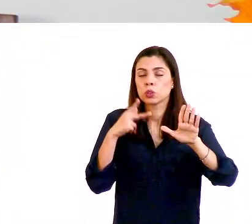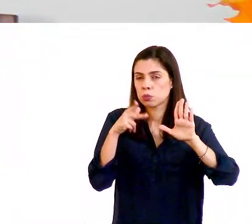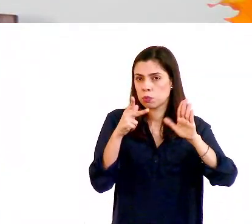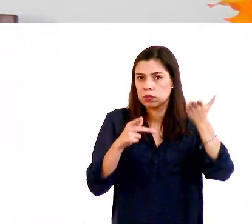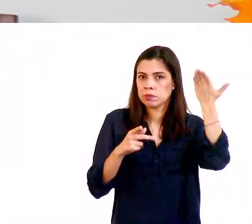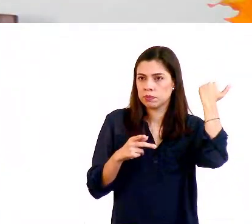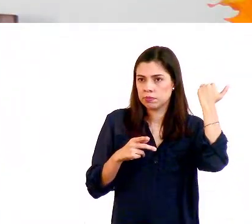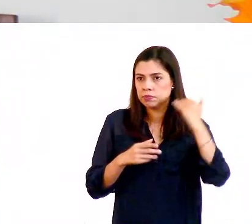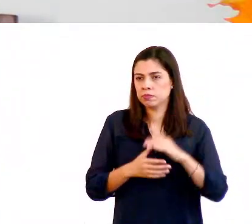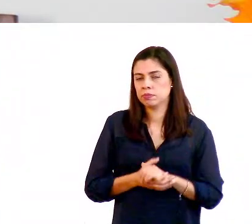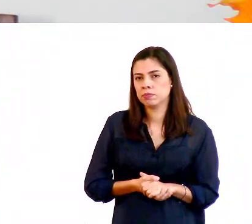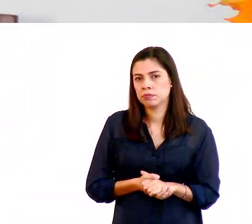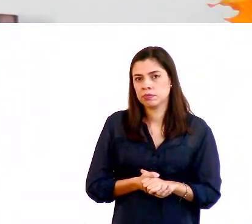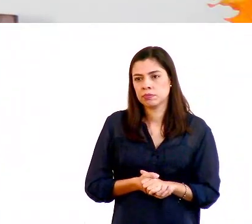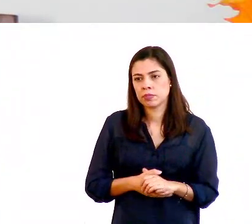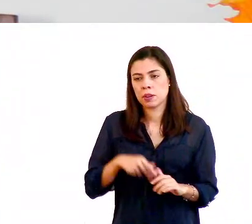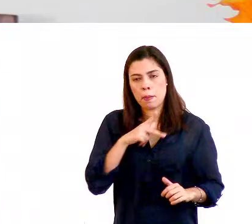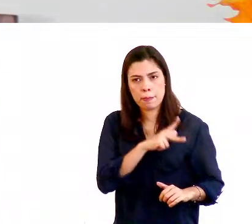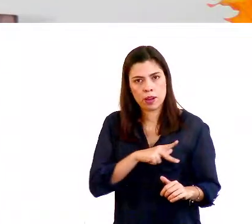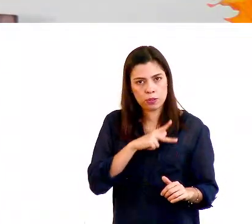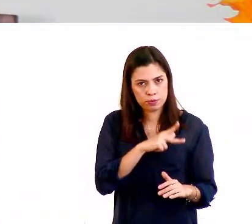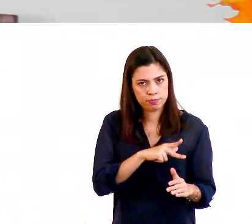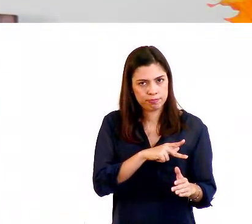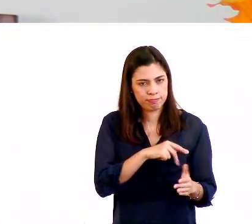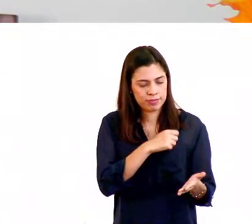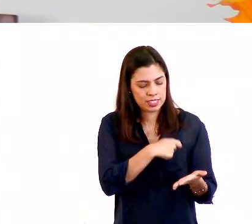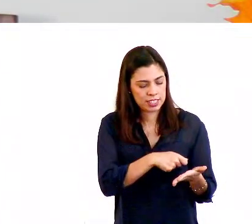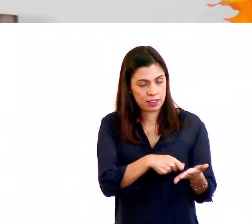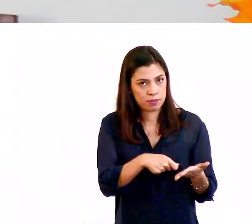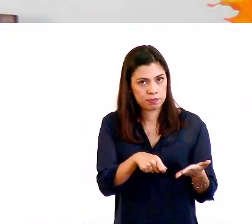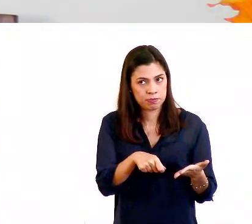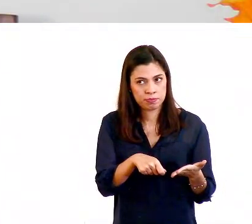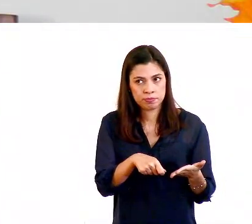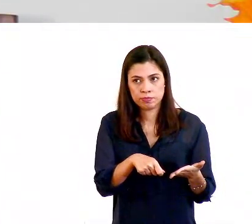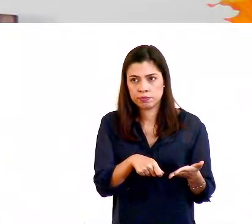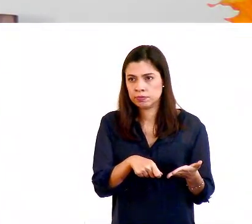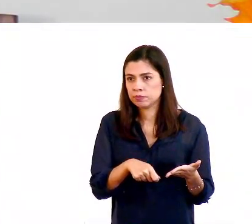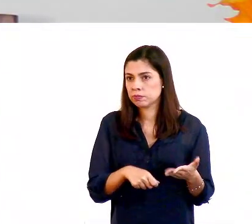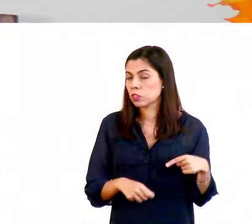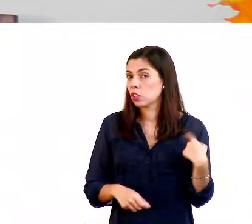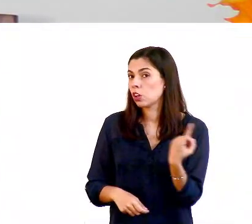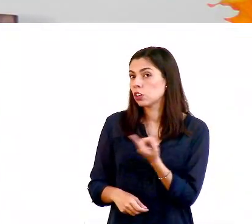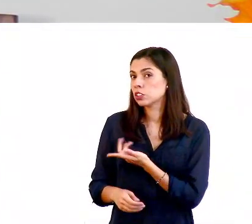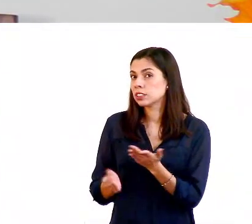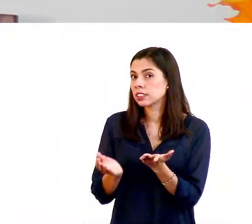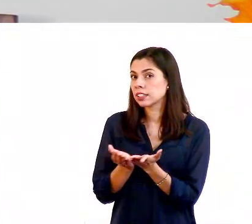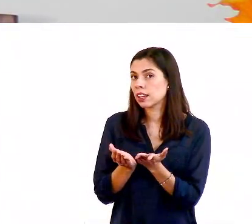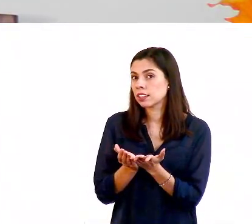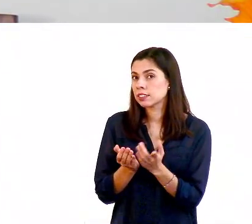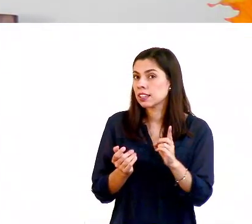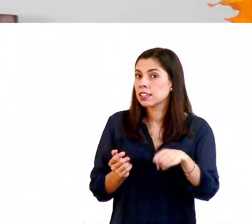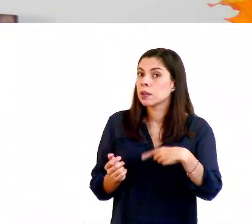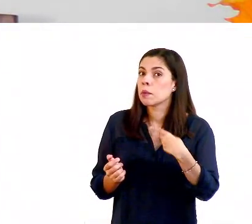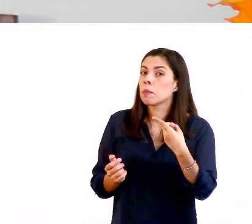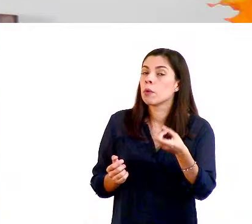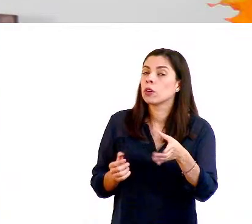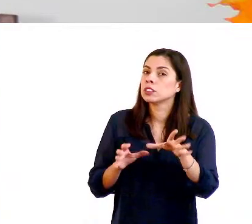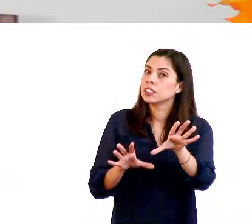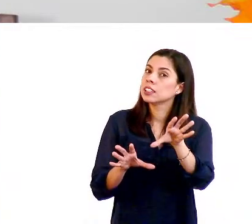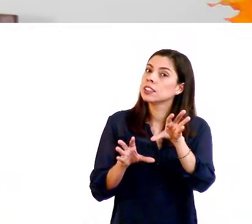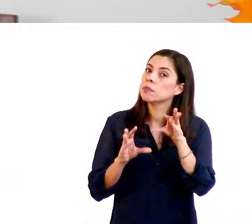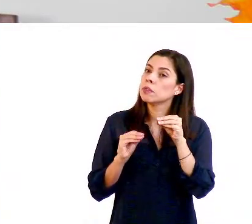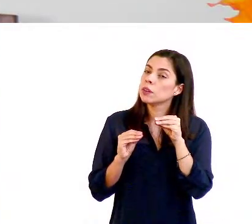O apóstolo Paulo diz que todos nós, os crentes, depois que nós ouvimos a palavra da